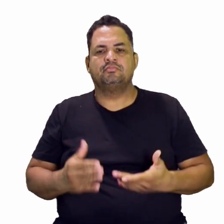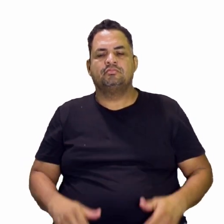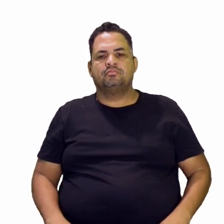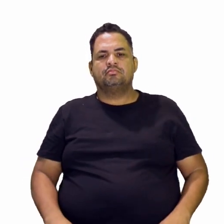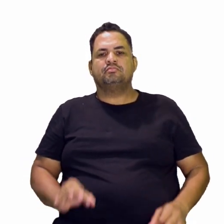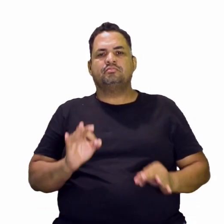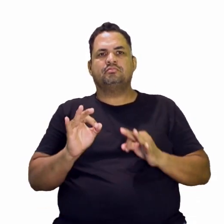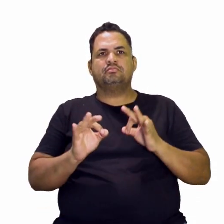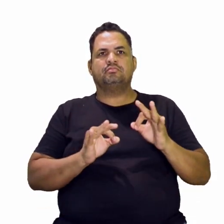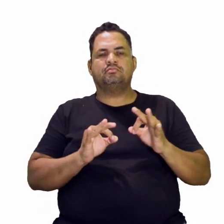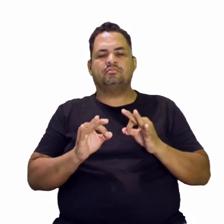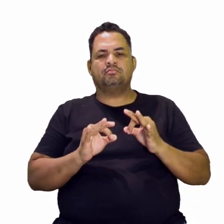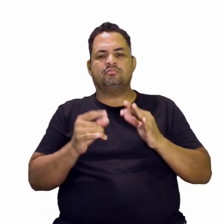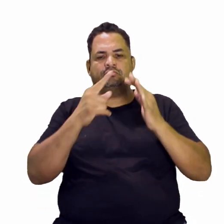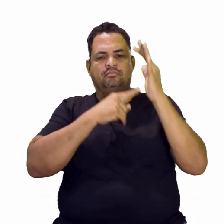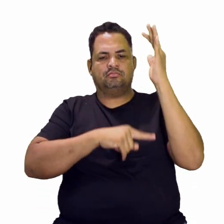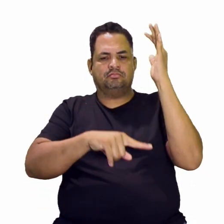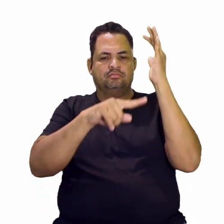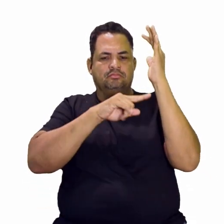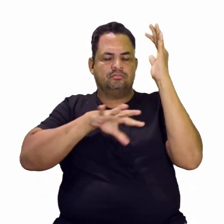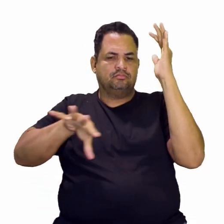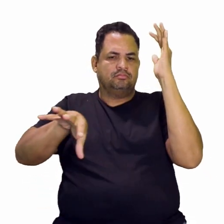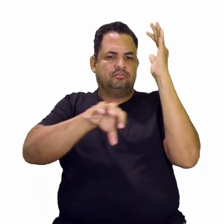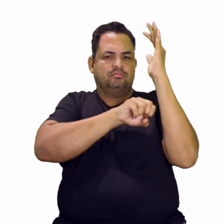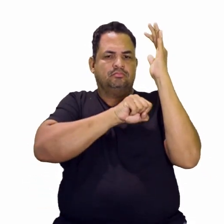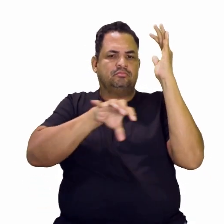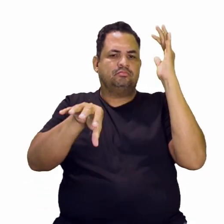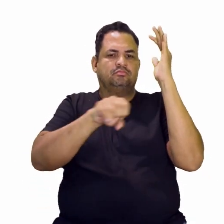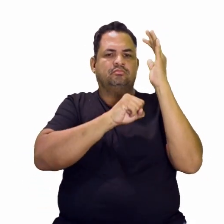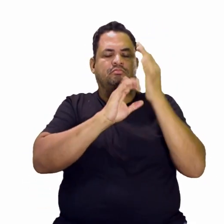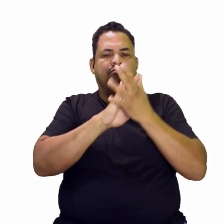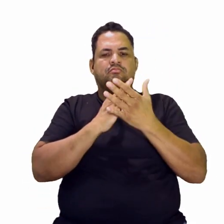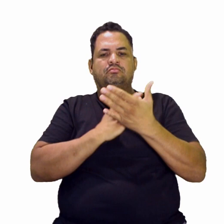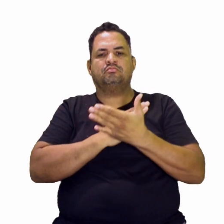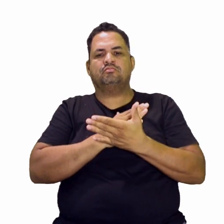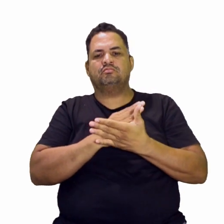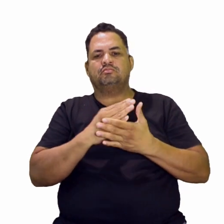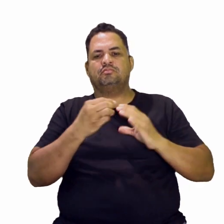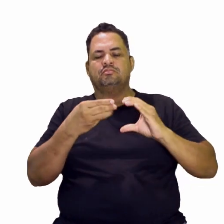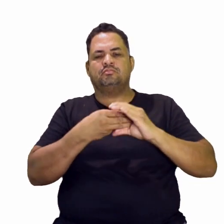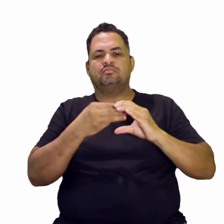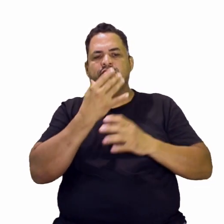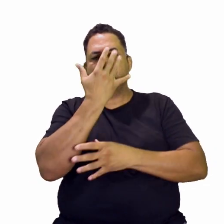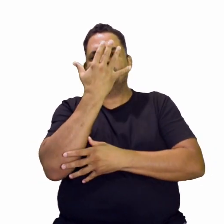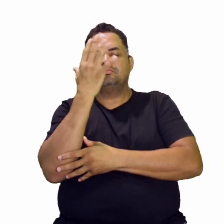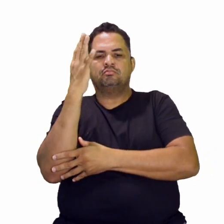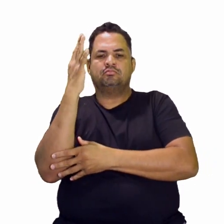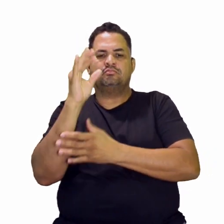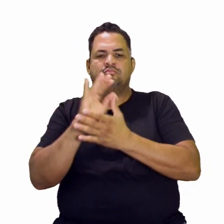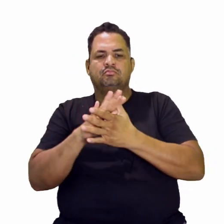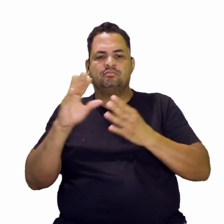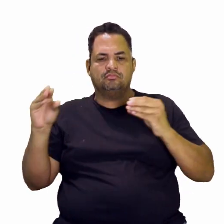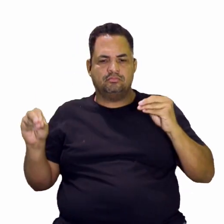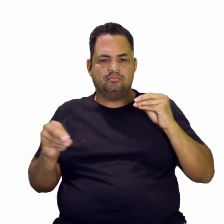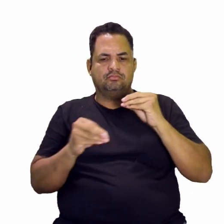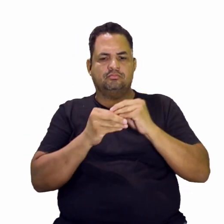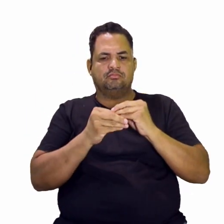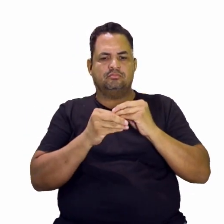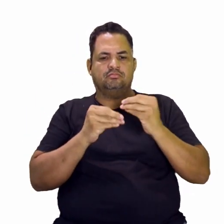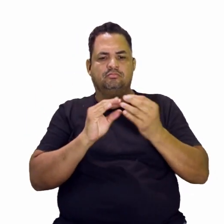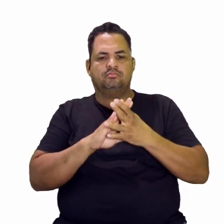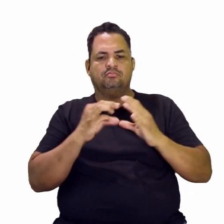procariontes fotossintetizadores, deu início à célula vegetal. E os que englobaram